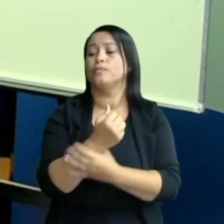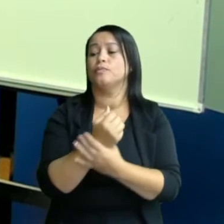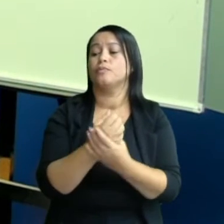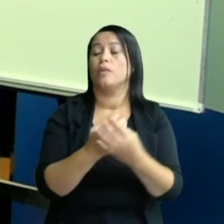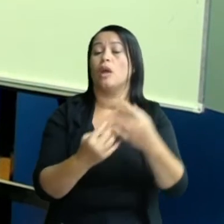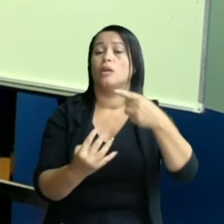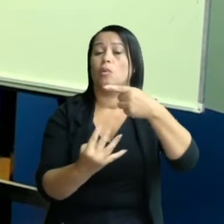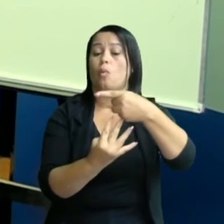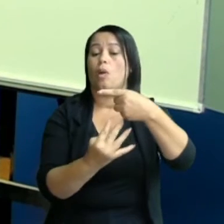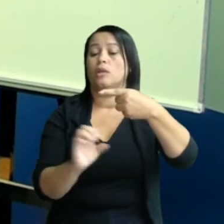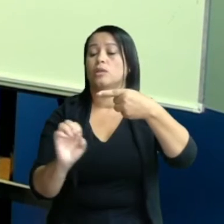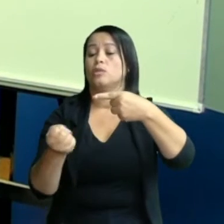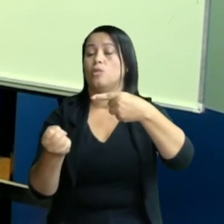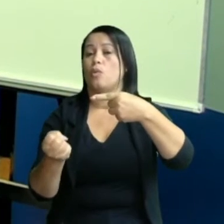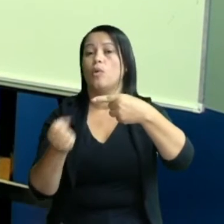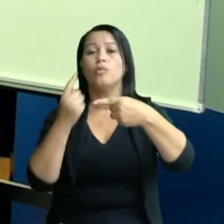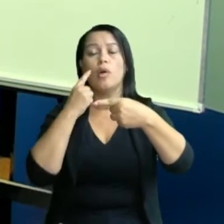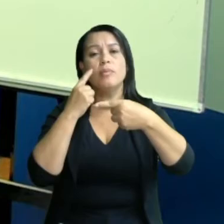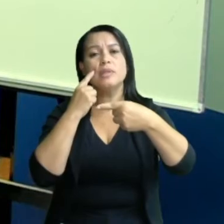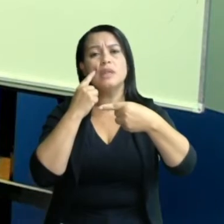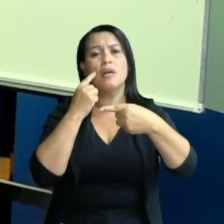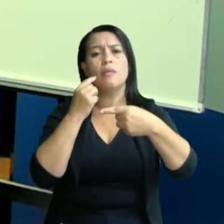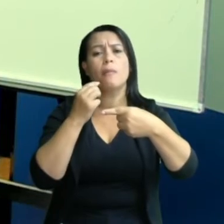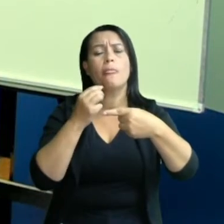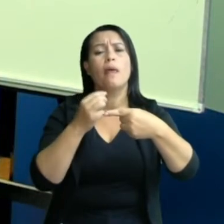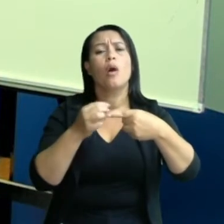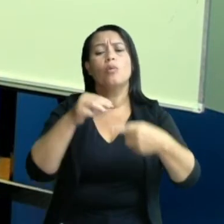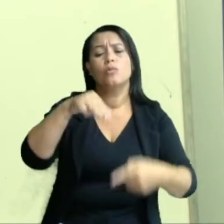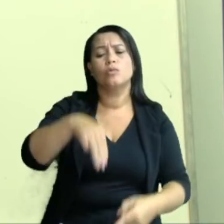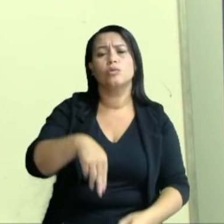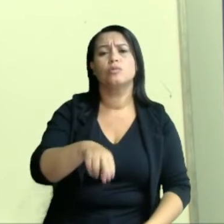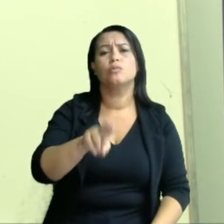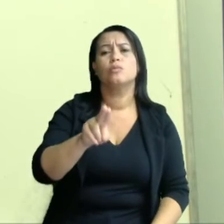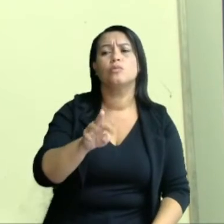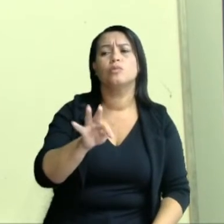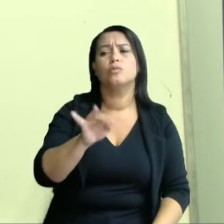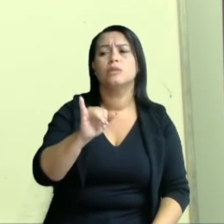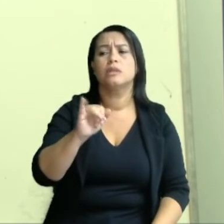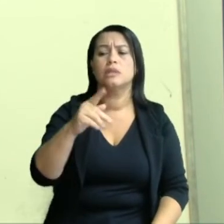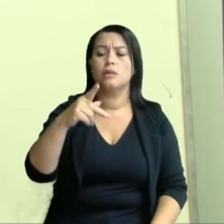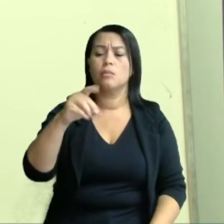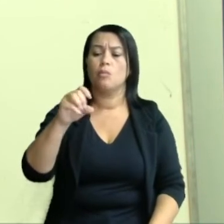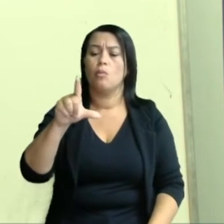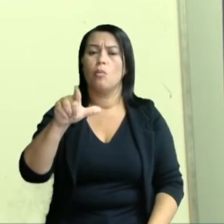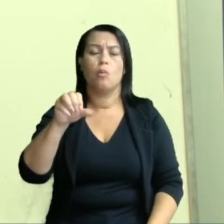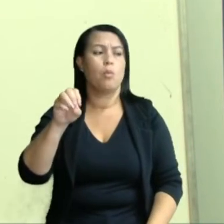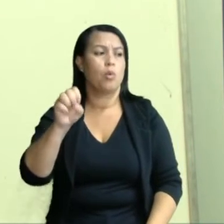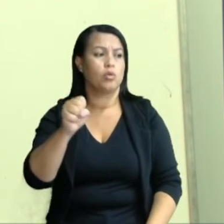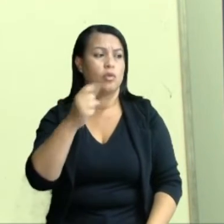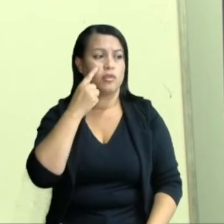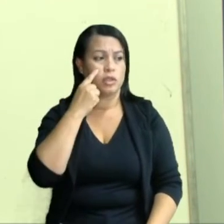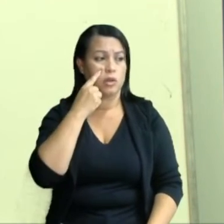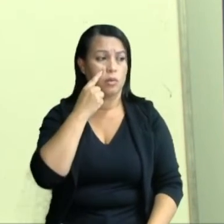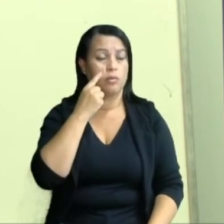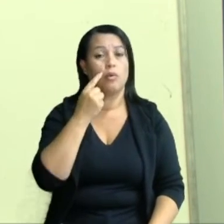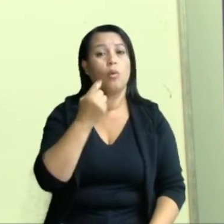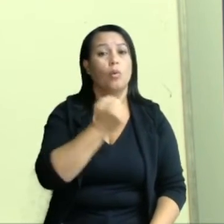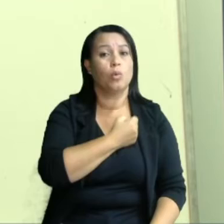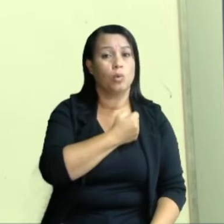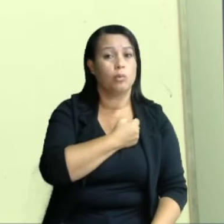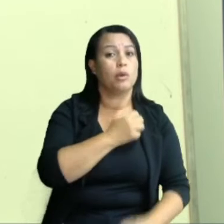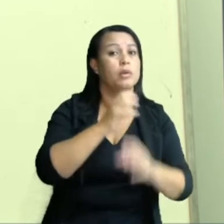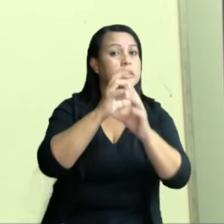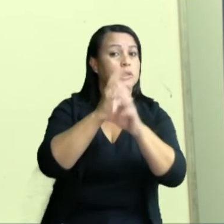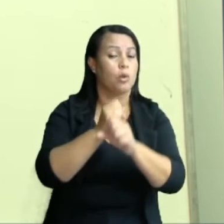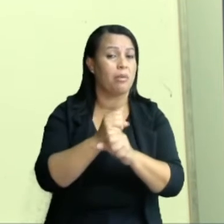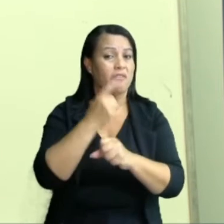O múltiplo, os múltiplos nada mais são do que eu pegar o número e somar com ele mesmo, tá certo?